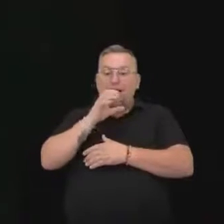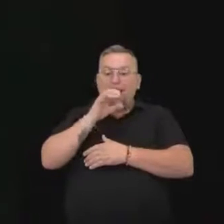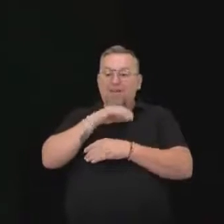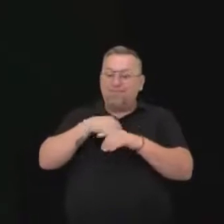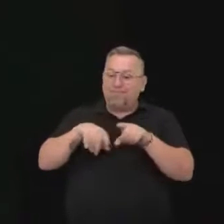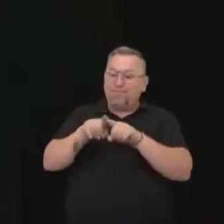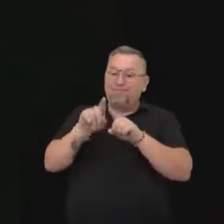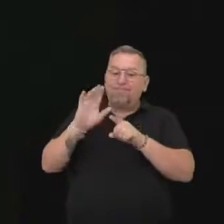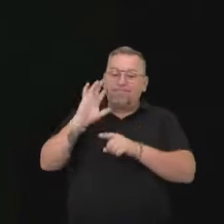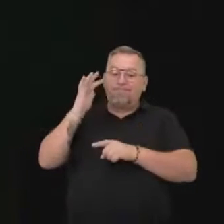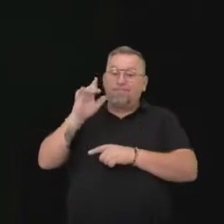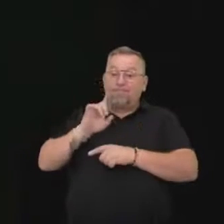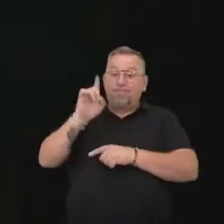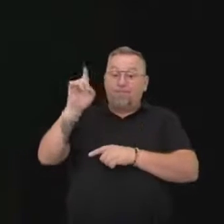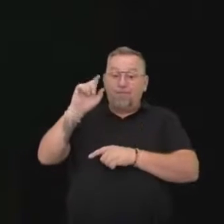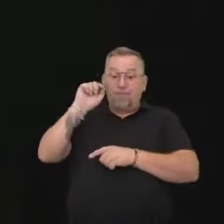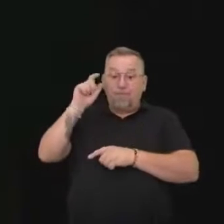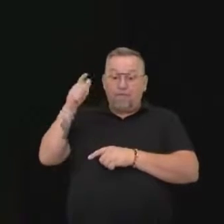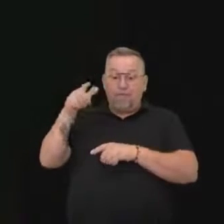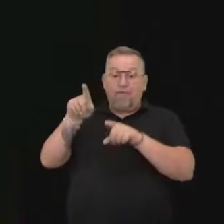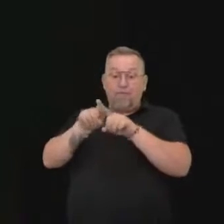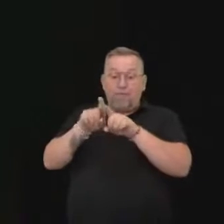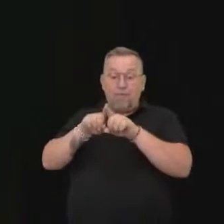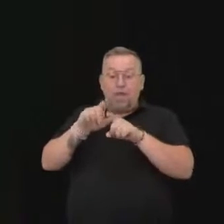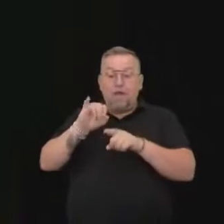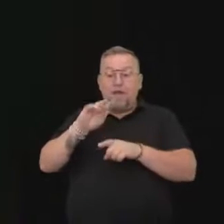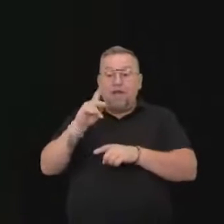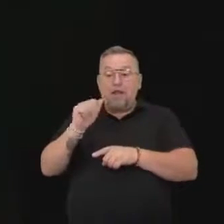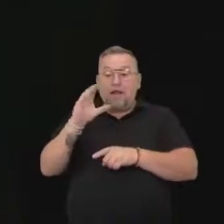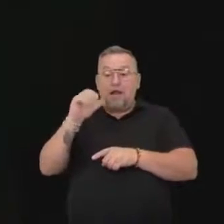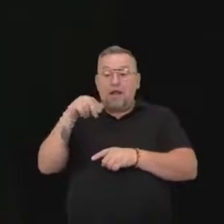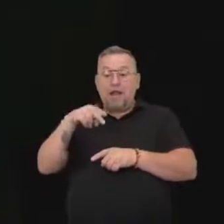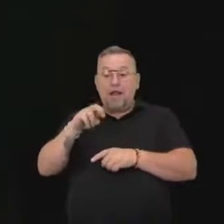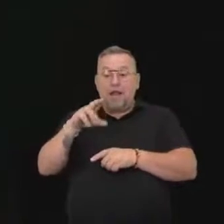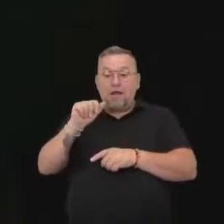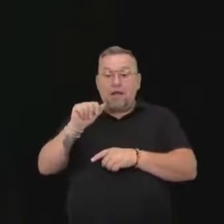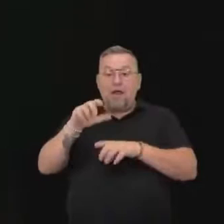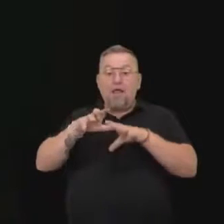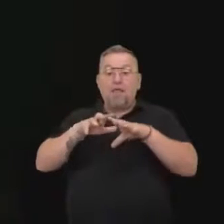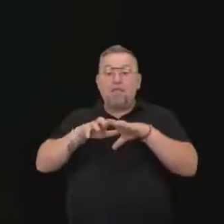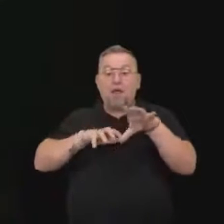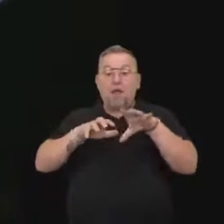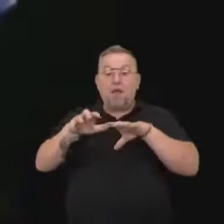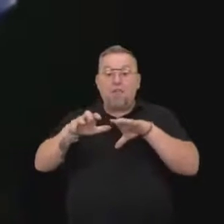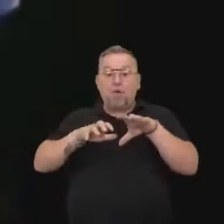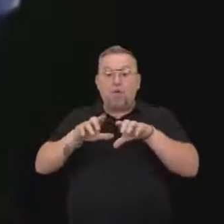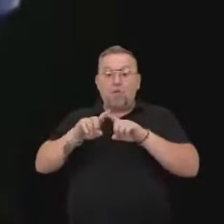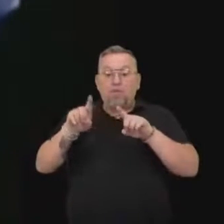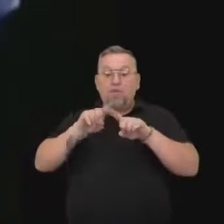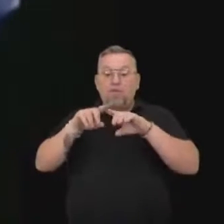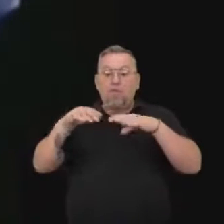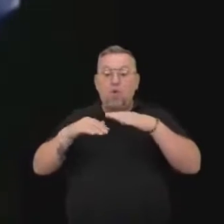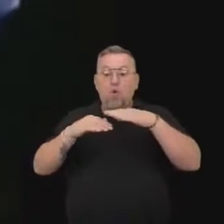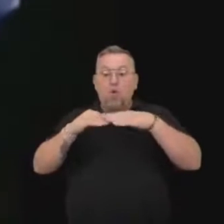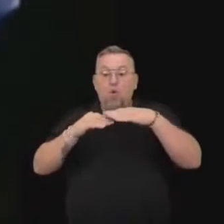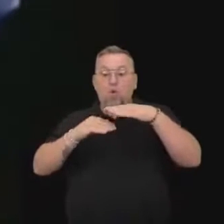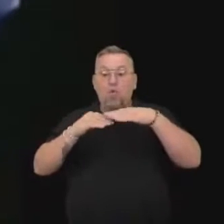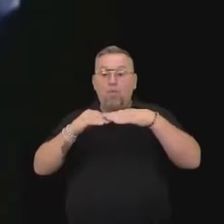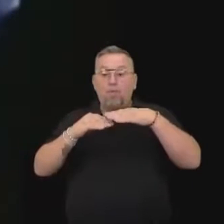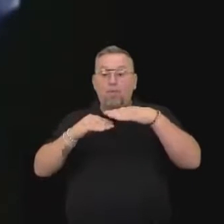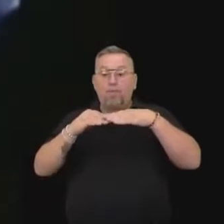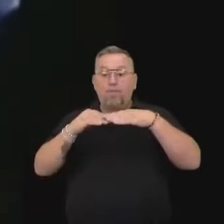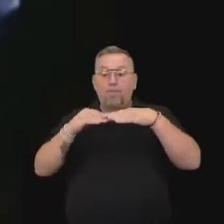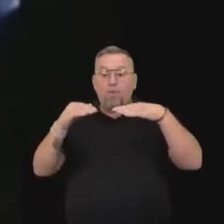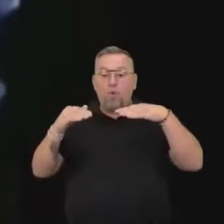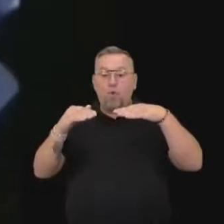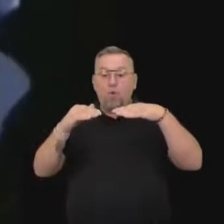que está em erupção aí das Ilhas Canárias, o terremoto, e aí tá aí, né, a formação aí das placas tectônicas, né?